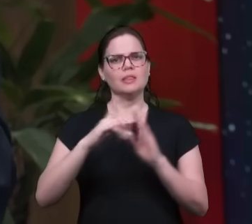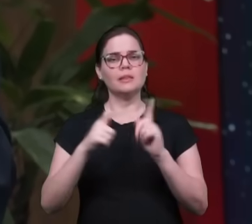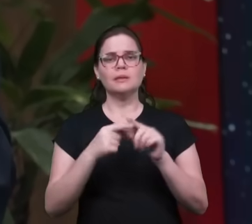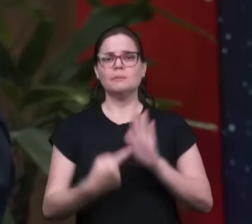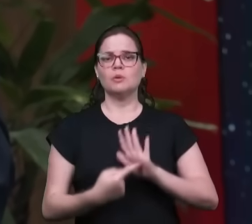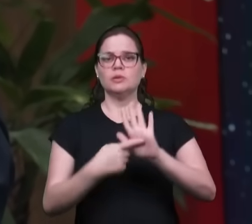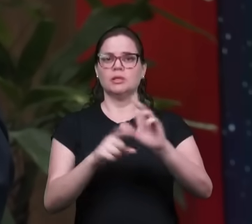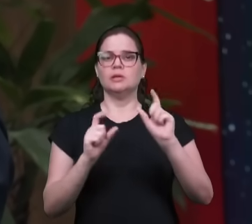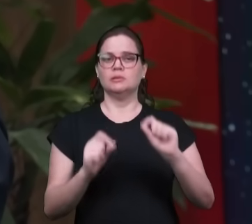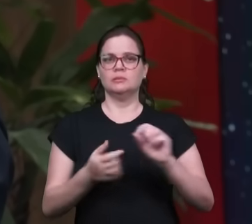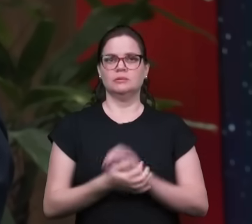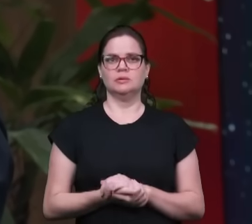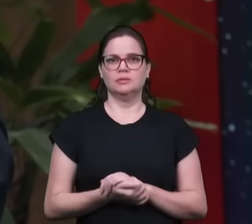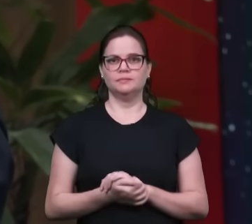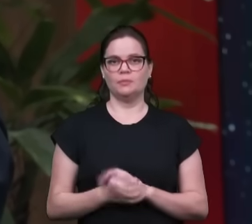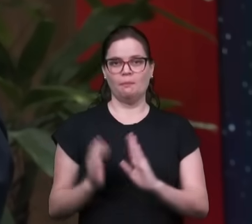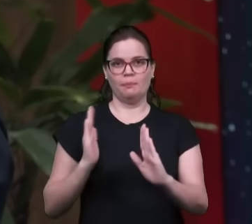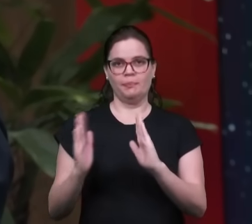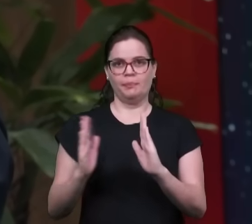a igreja